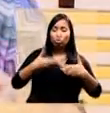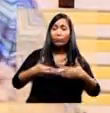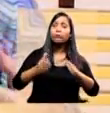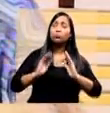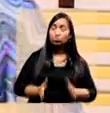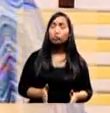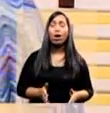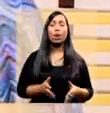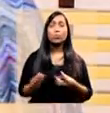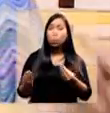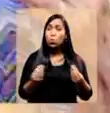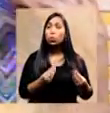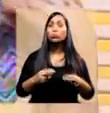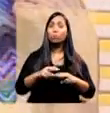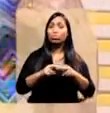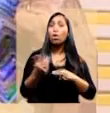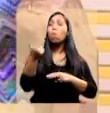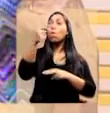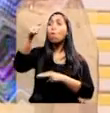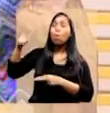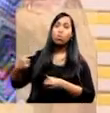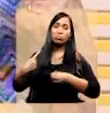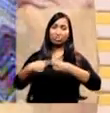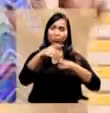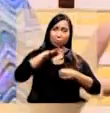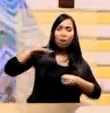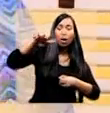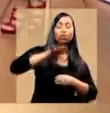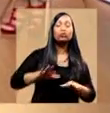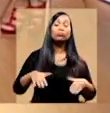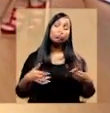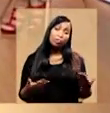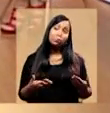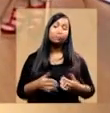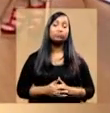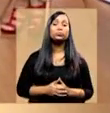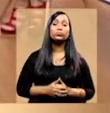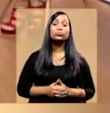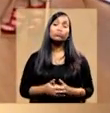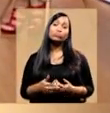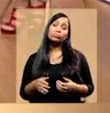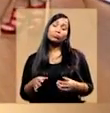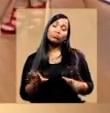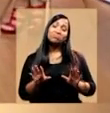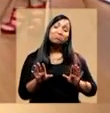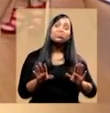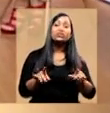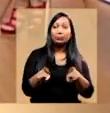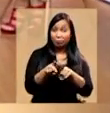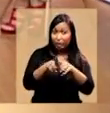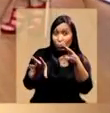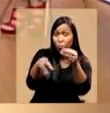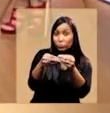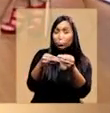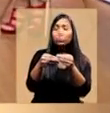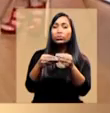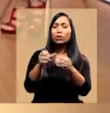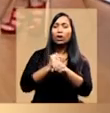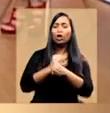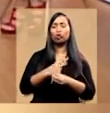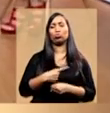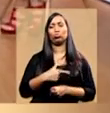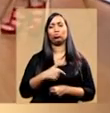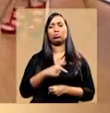avançamos até muito em relação a outros municípios, né? Mas... Também contribuindo aqui,